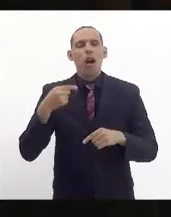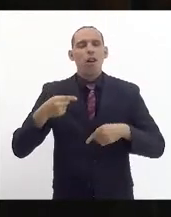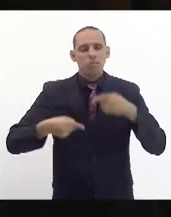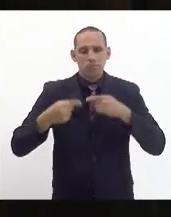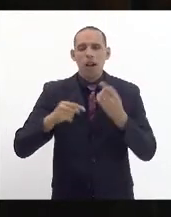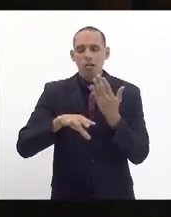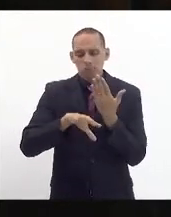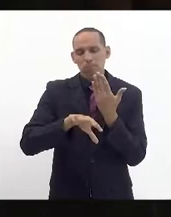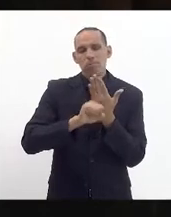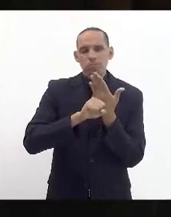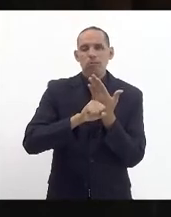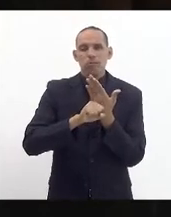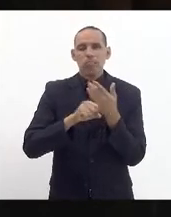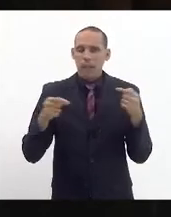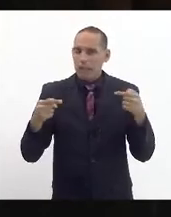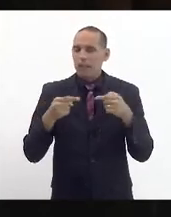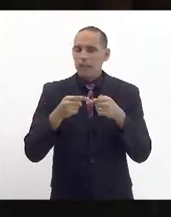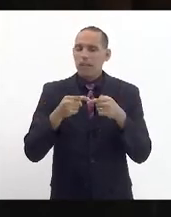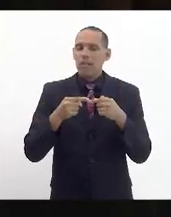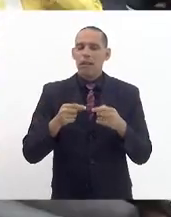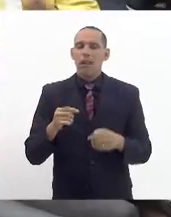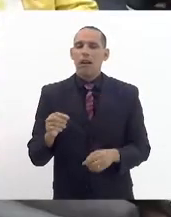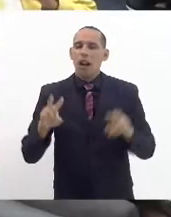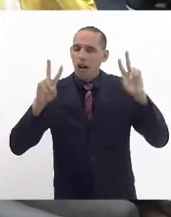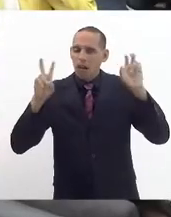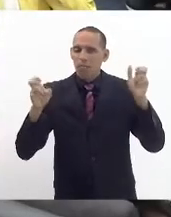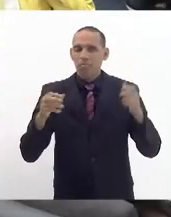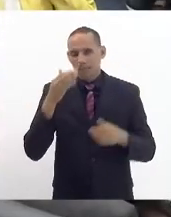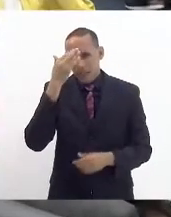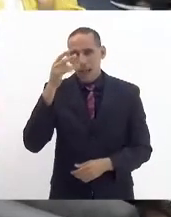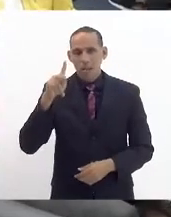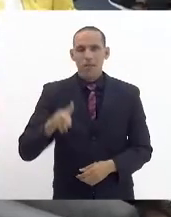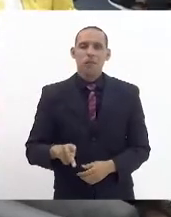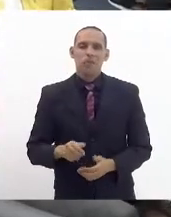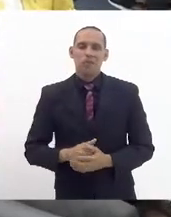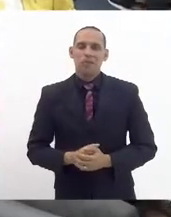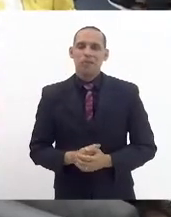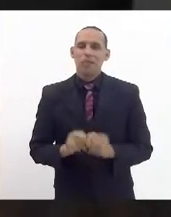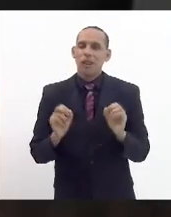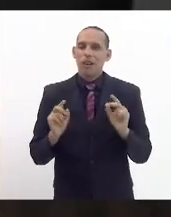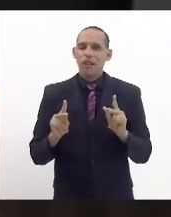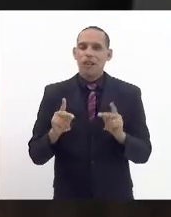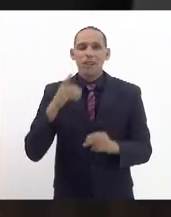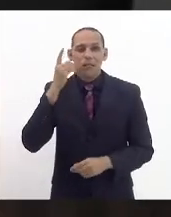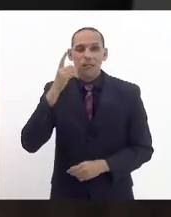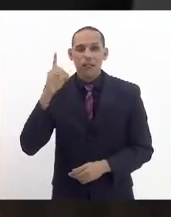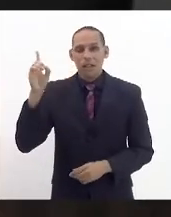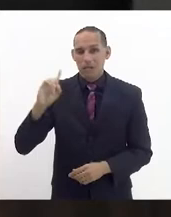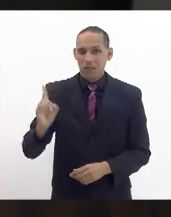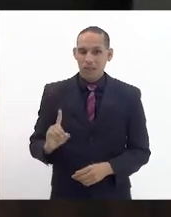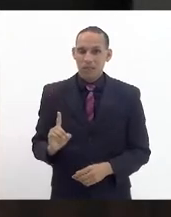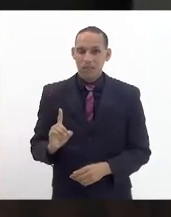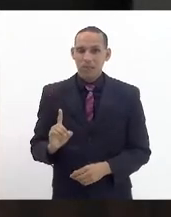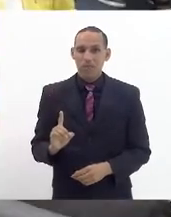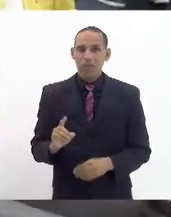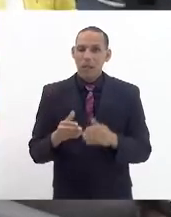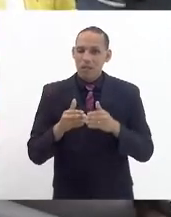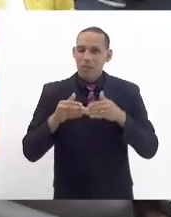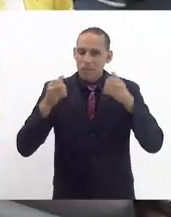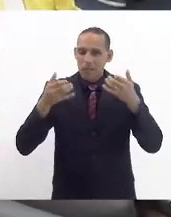qualificados nesse termo. Muito obrigada, senhor presidente. Ok. Deputada Dani Monteiro, questão de ordem.